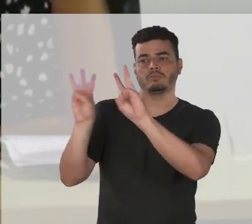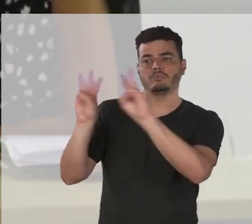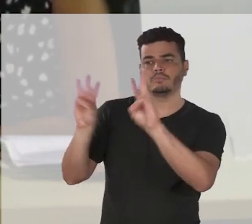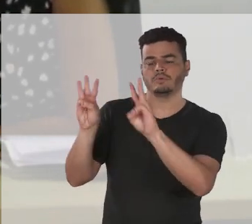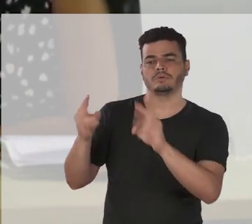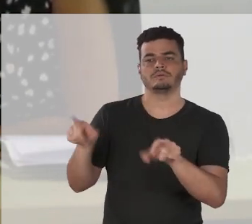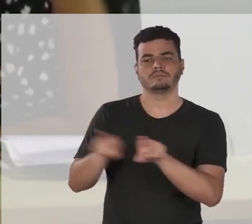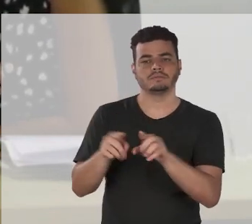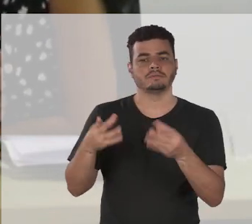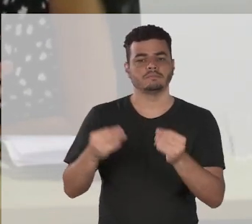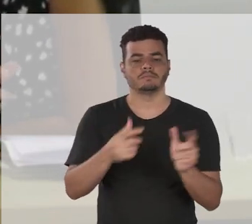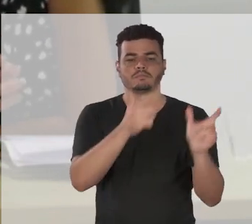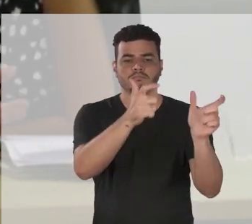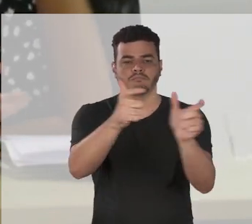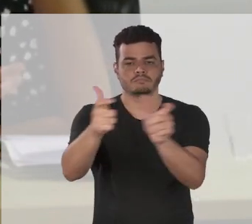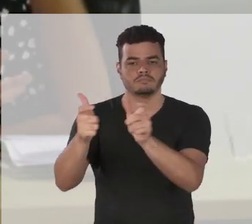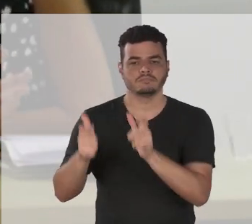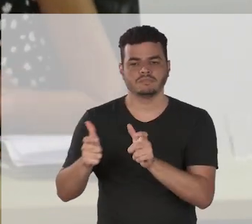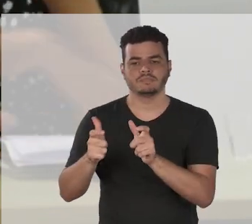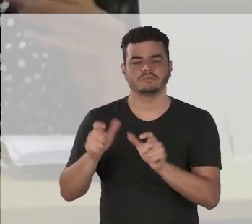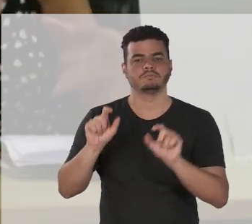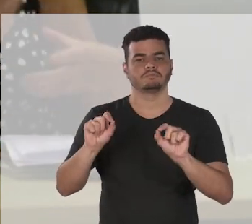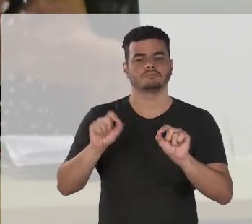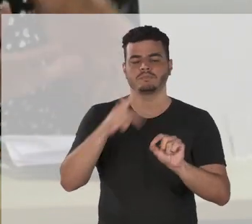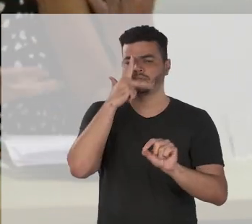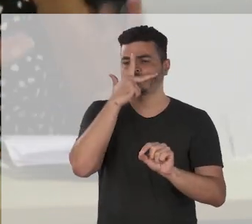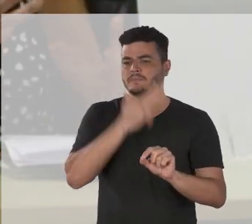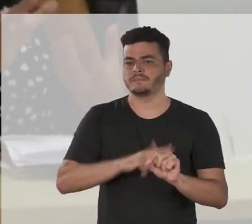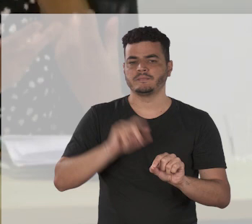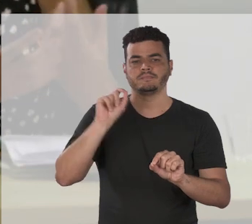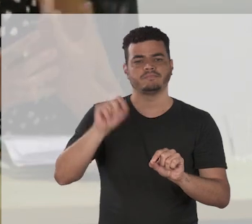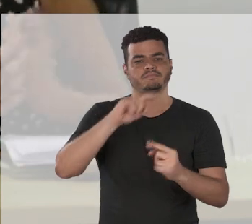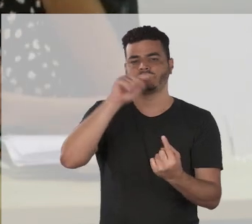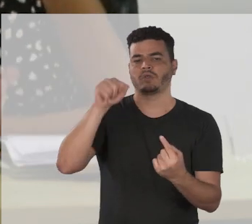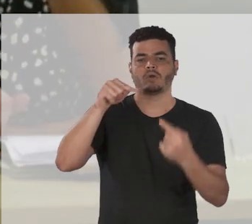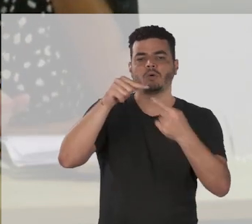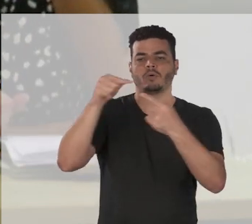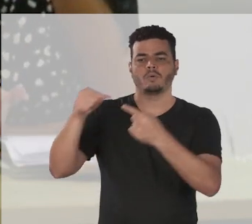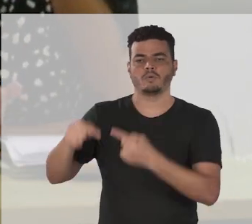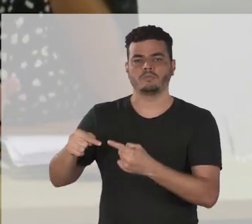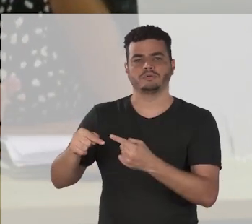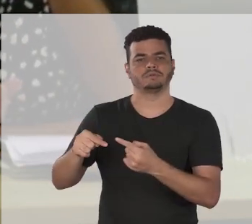e também espaços que se abrem a diferentes gêneros.